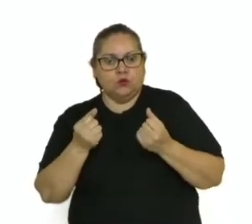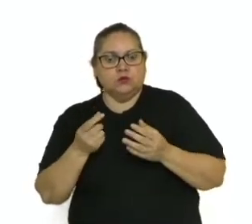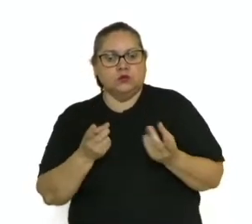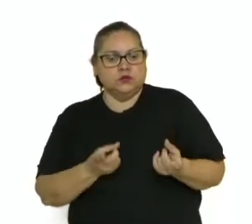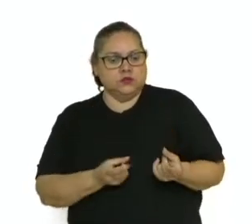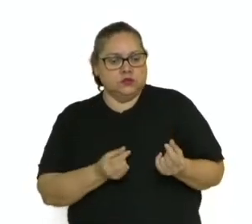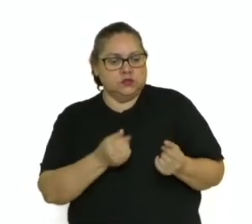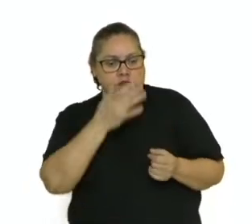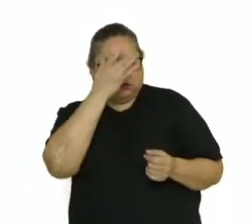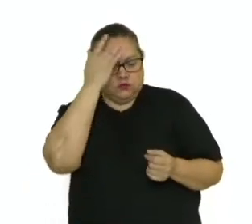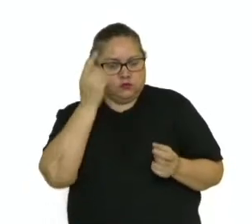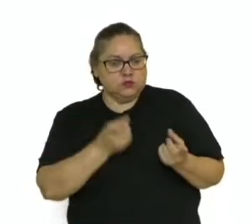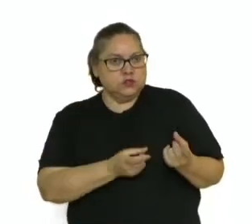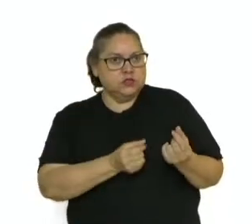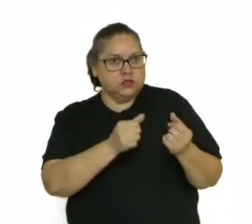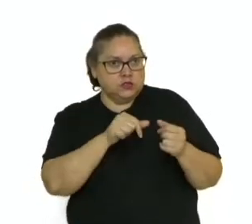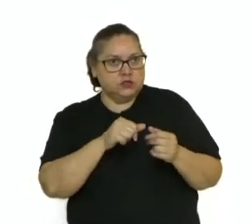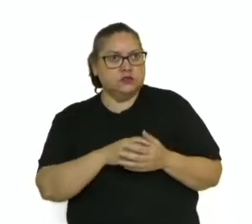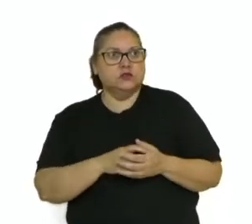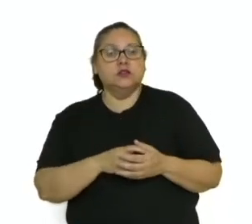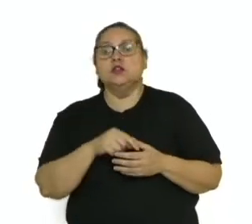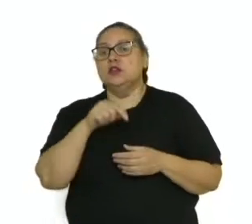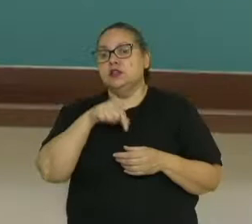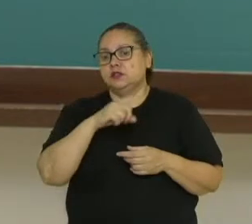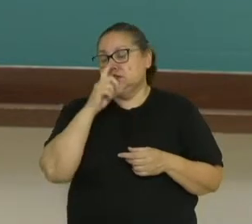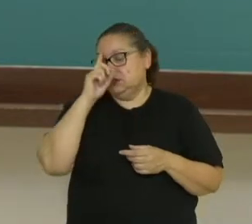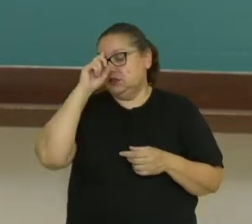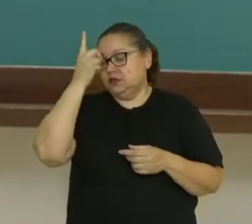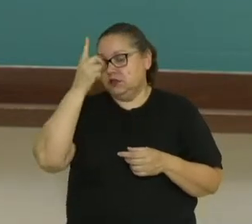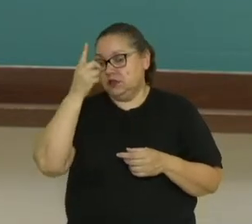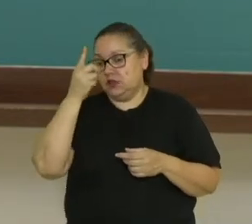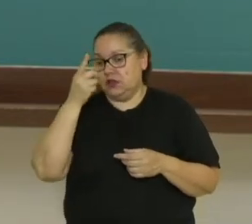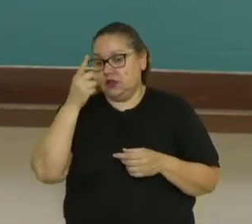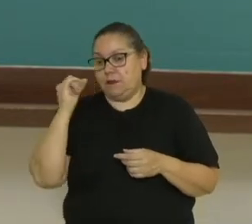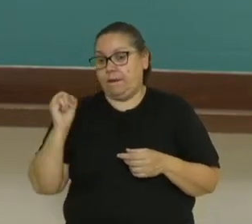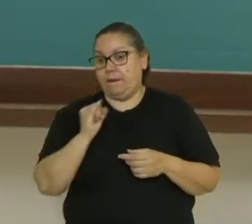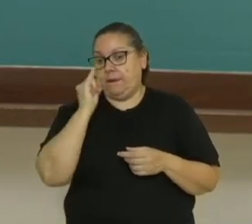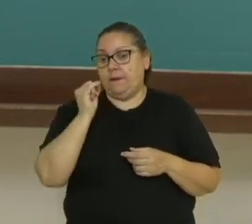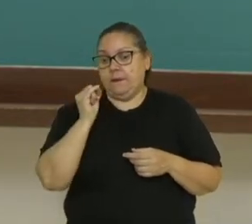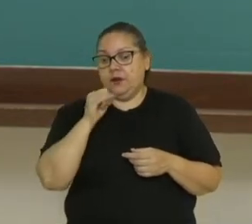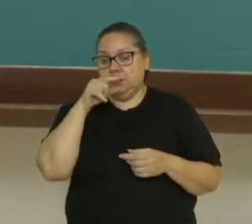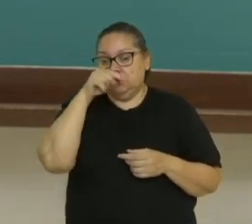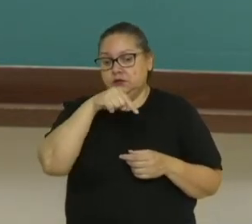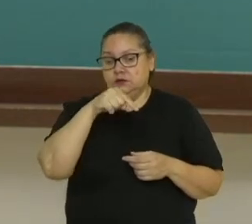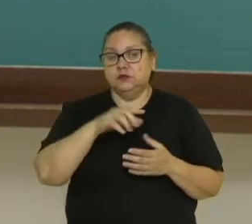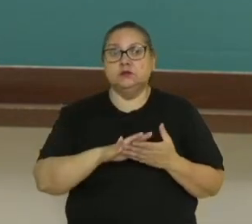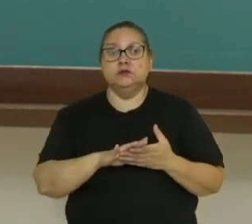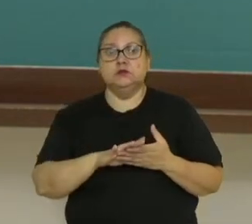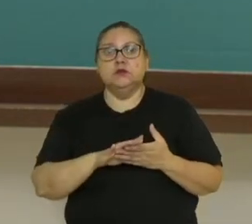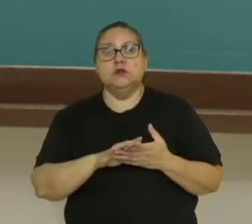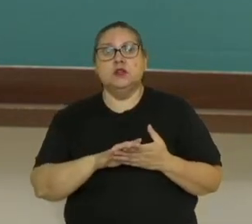burguesia e da aristocracia. Essa era a ideia central do mercantilismo.